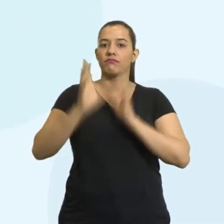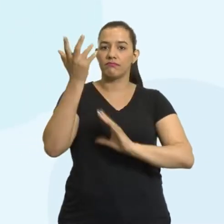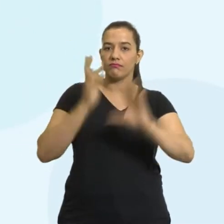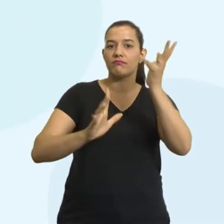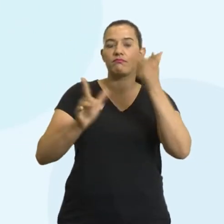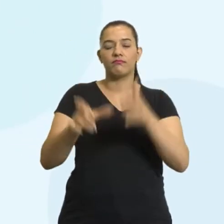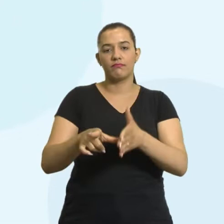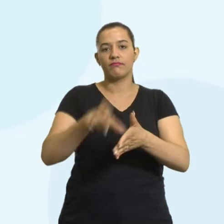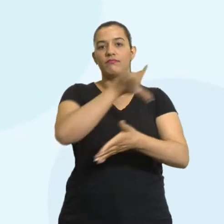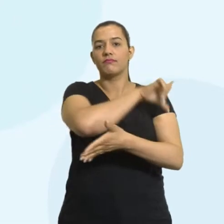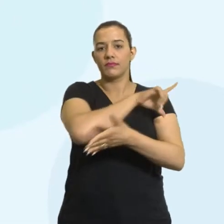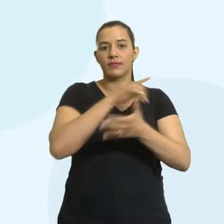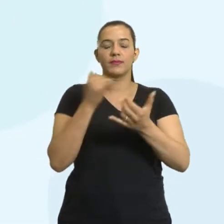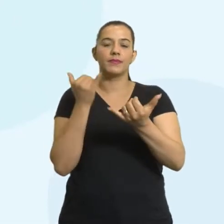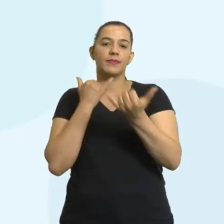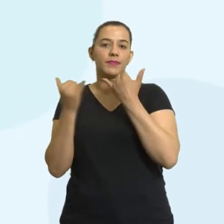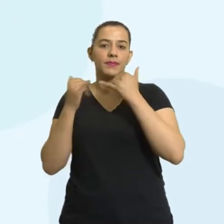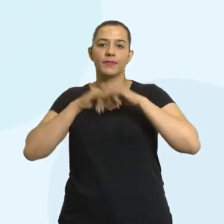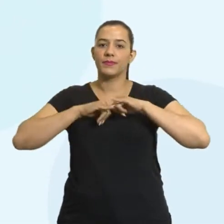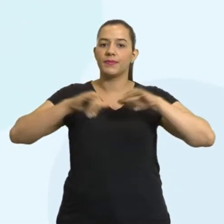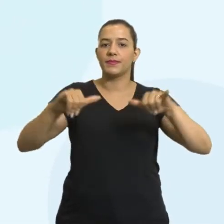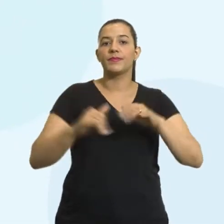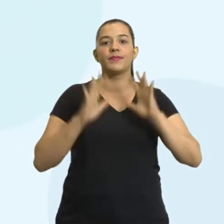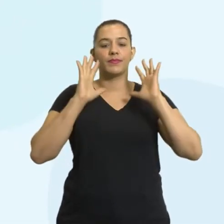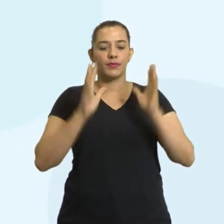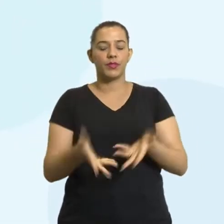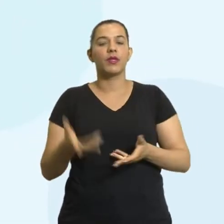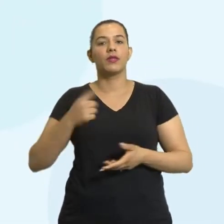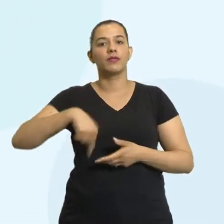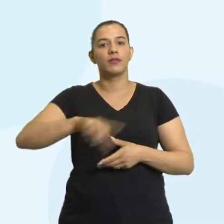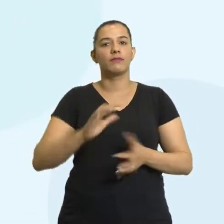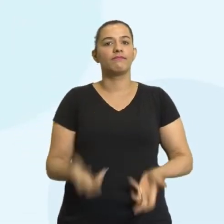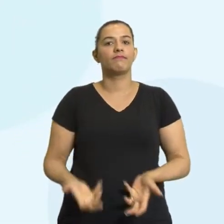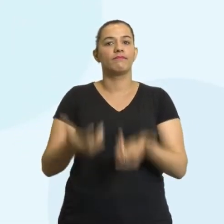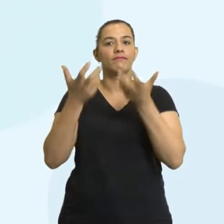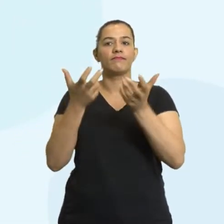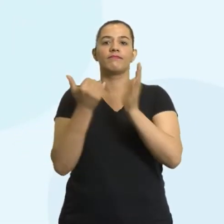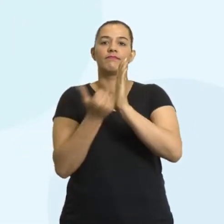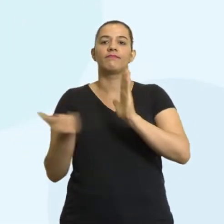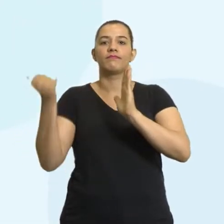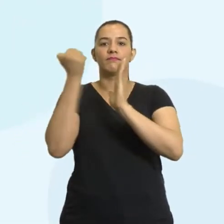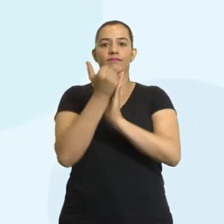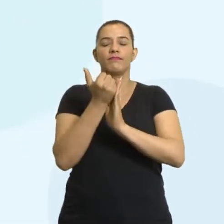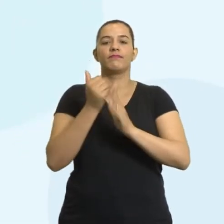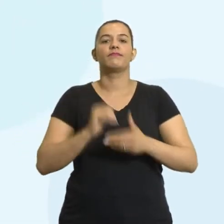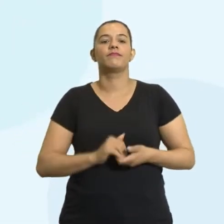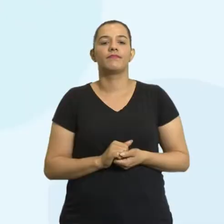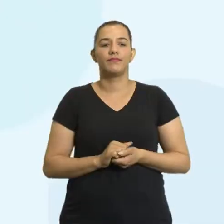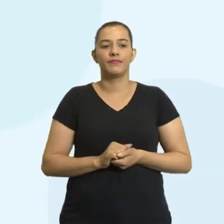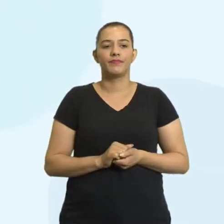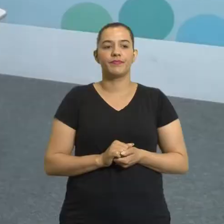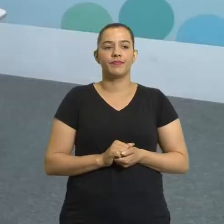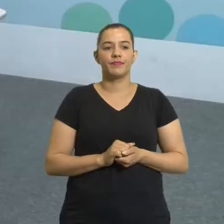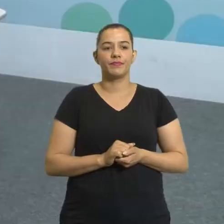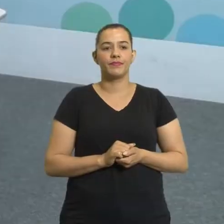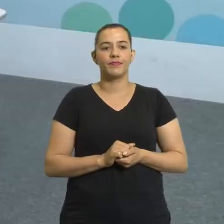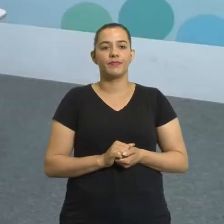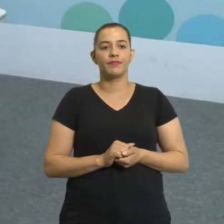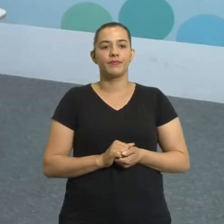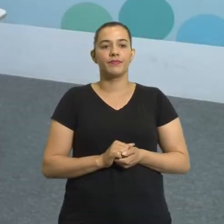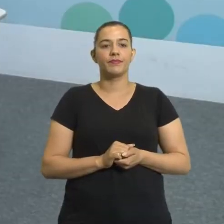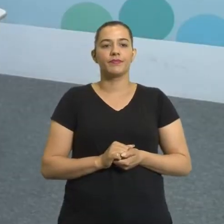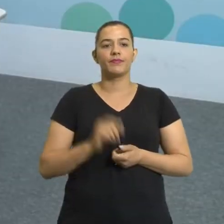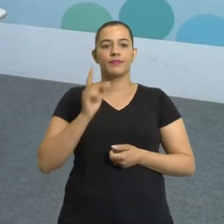internet, mas claro que com certeza isso tem se intensificado cada vez mais. Com certeza. Lê, deixa eu só... A